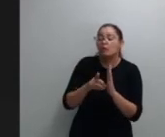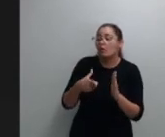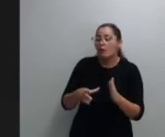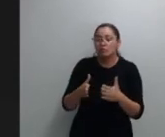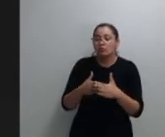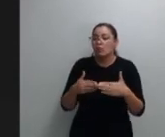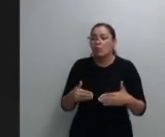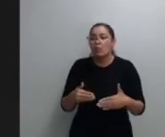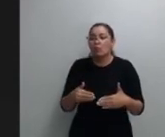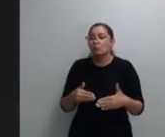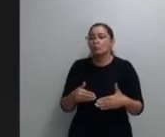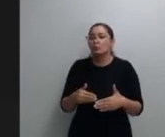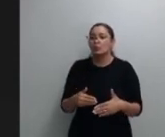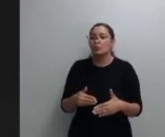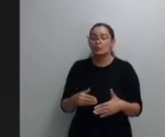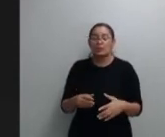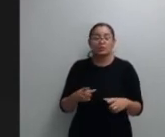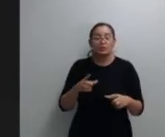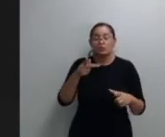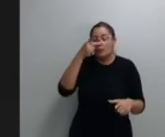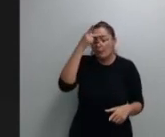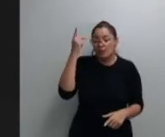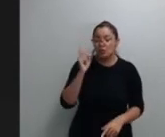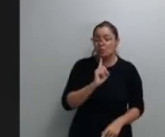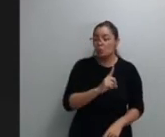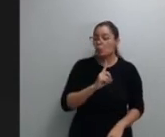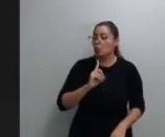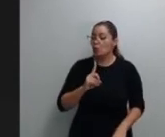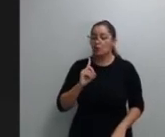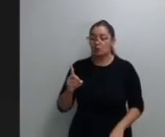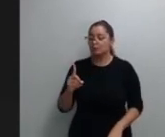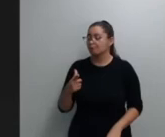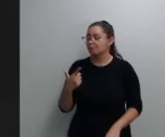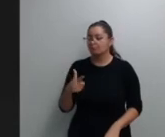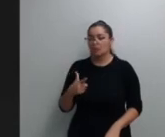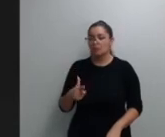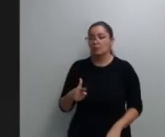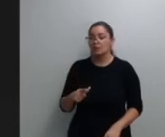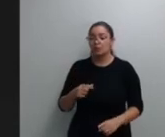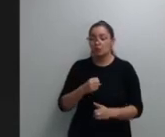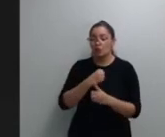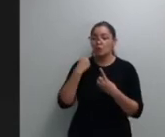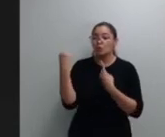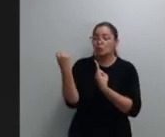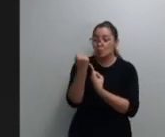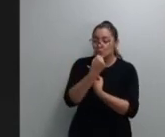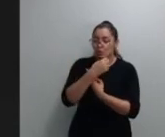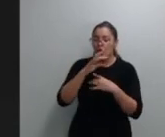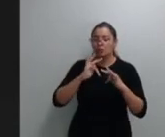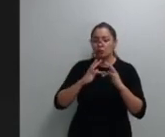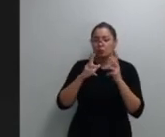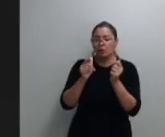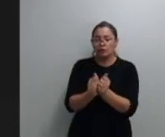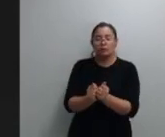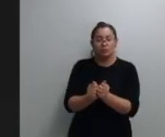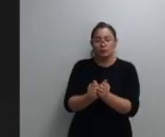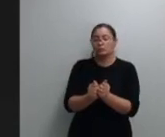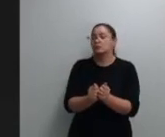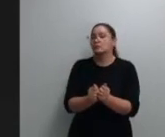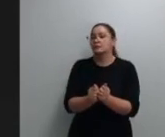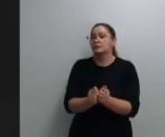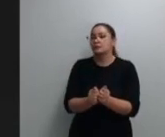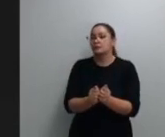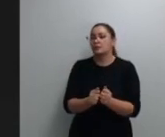interesses individuais dos concorrentes mas sim do interesse da sociedade como um todo não se destina essa modalidade de ação